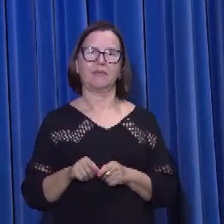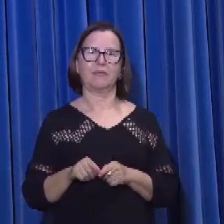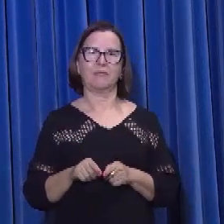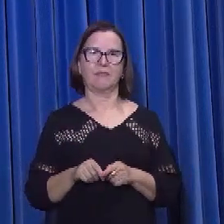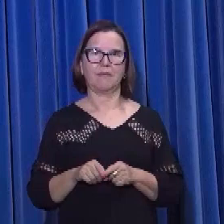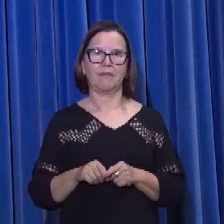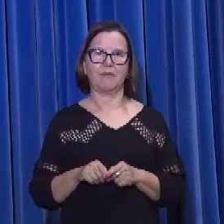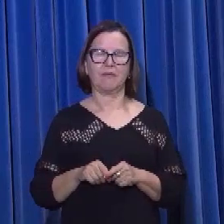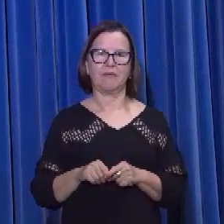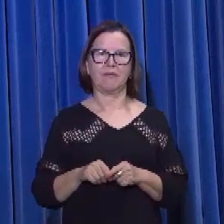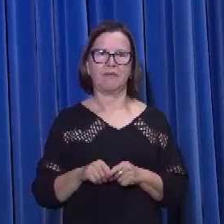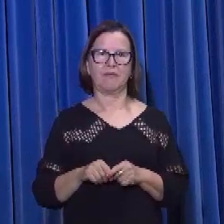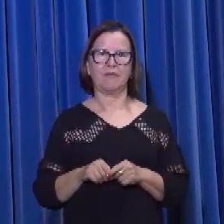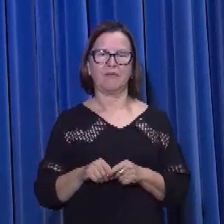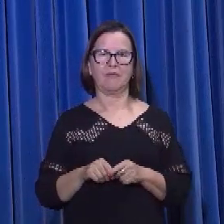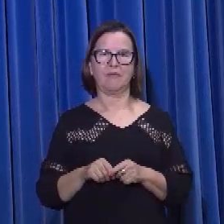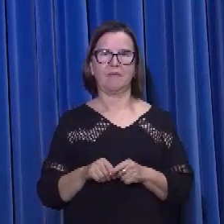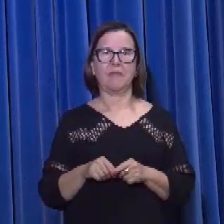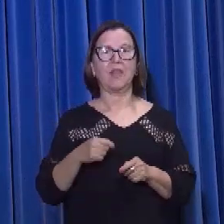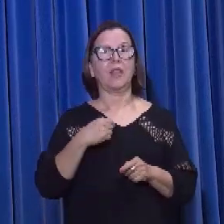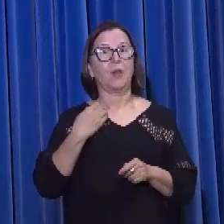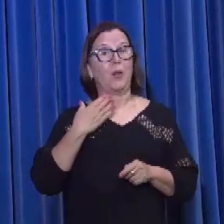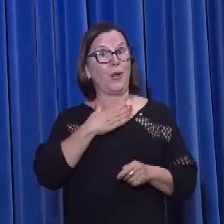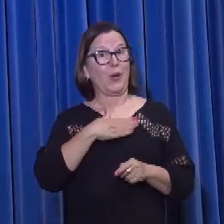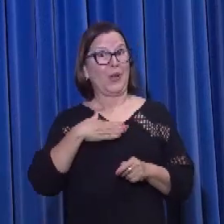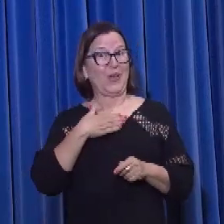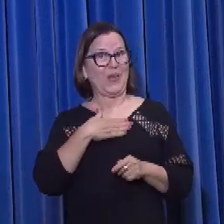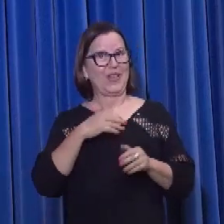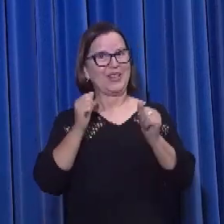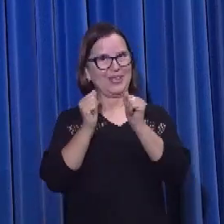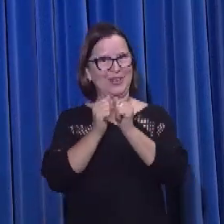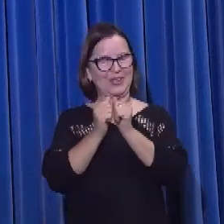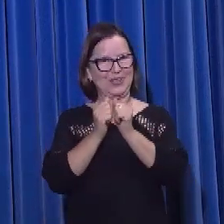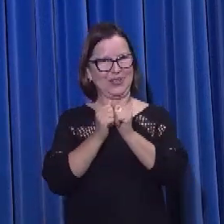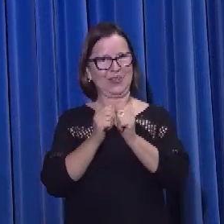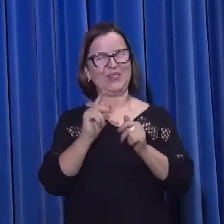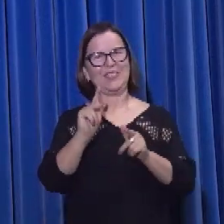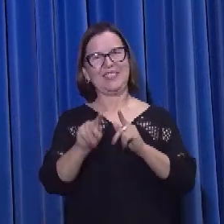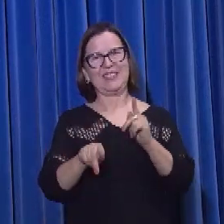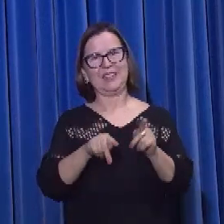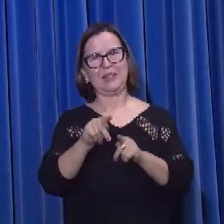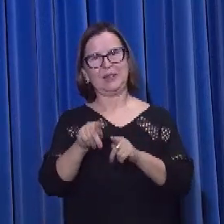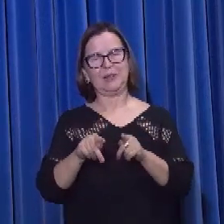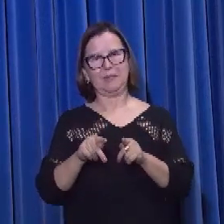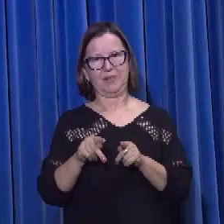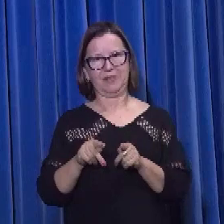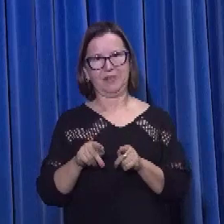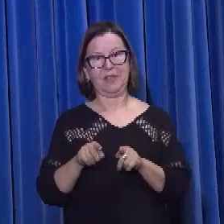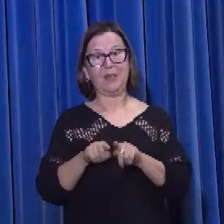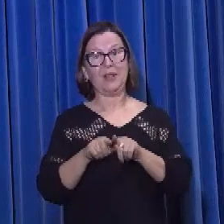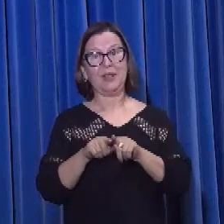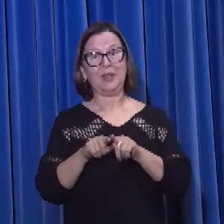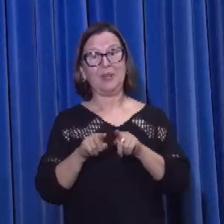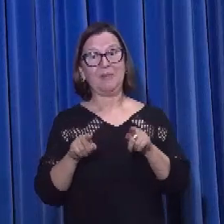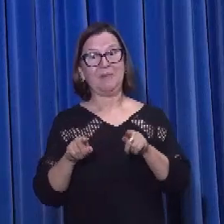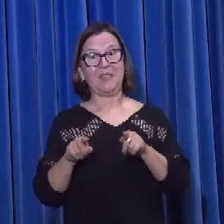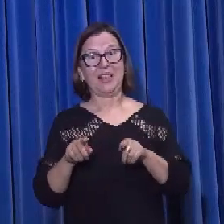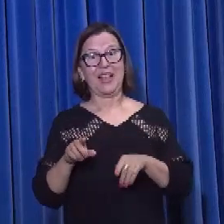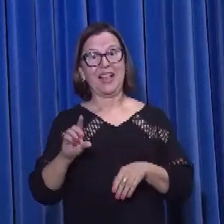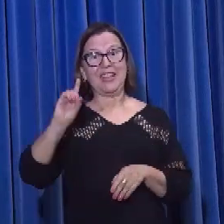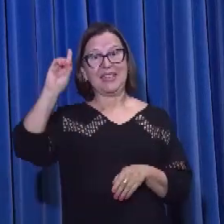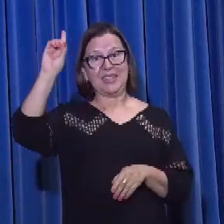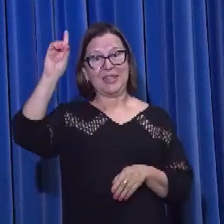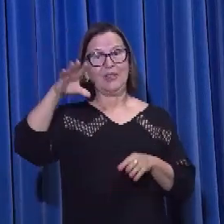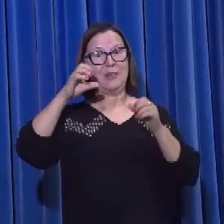Até gostam de estar no meio, de cantar, mas não são da igreja. Mas Deus pode fazer um milagre na